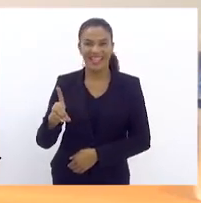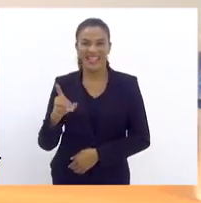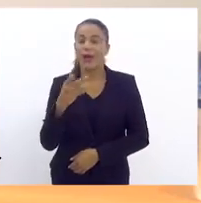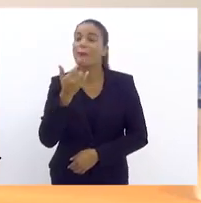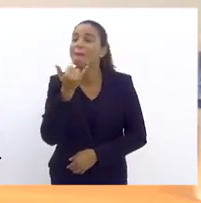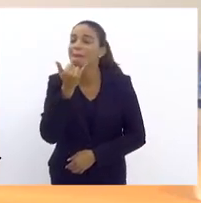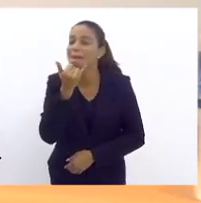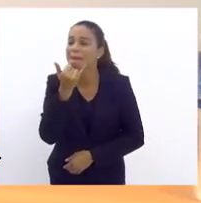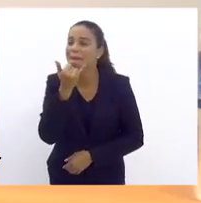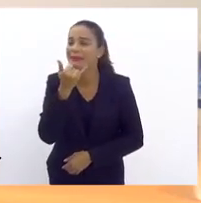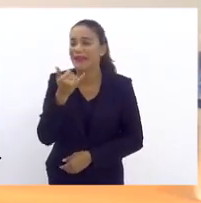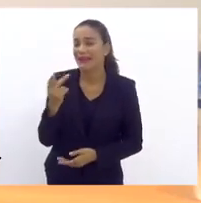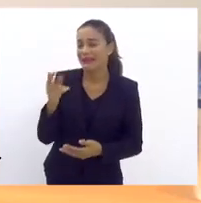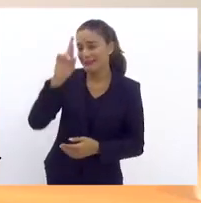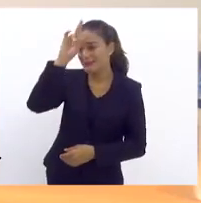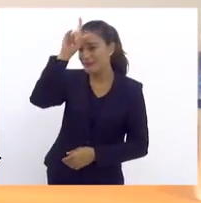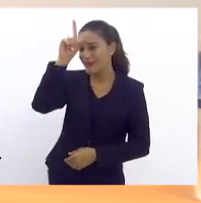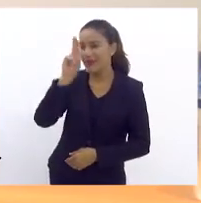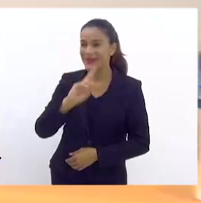farofa